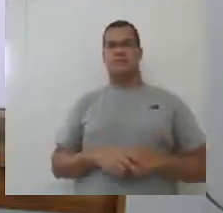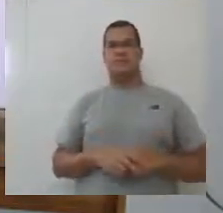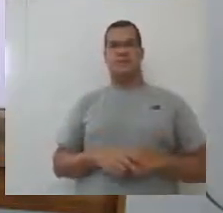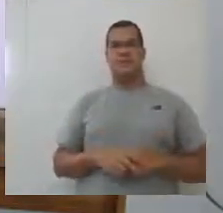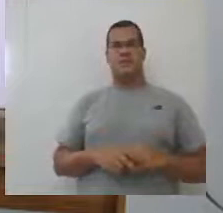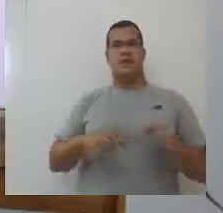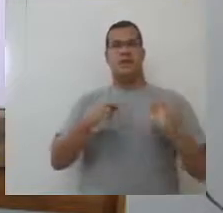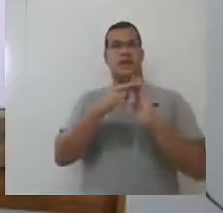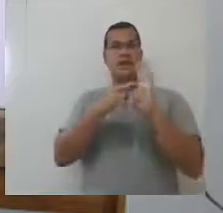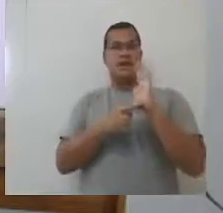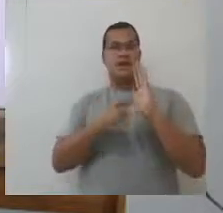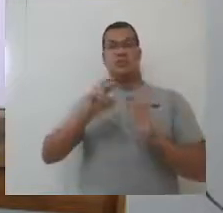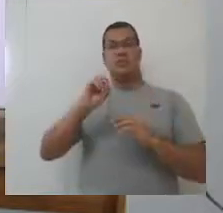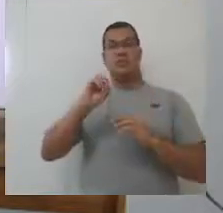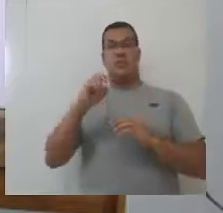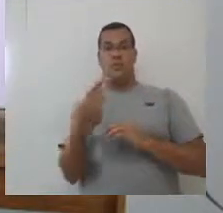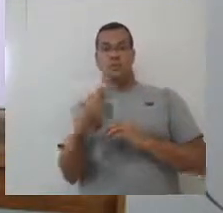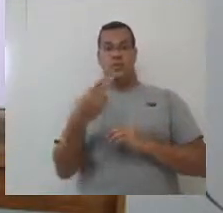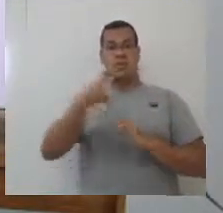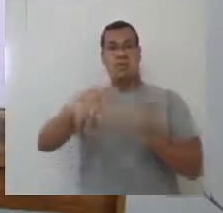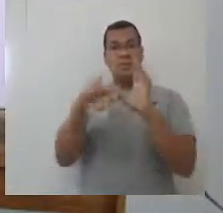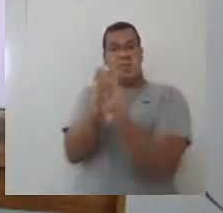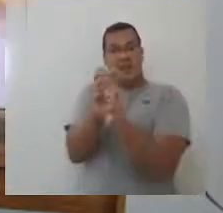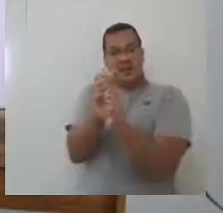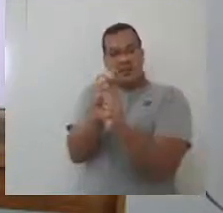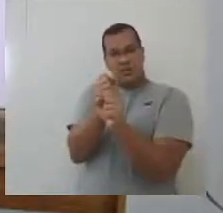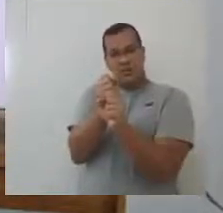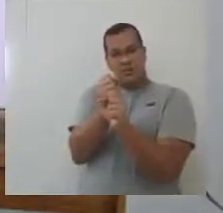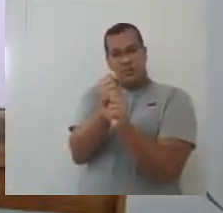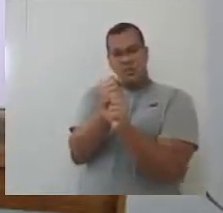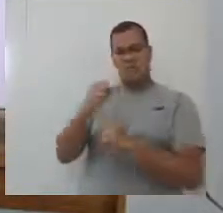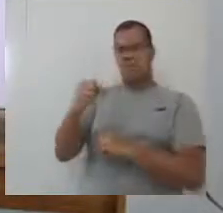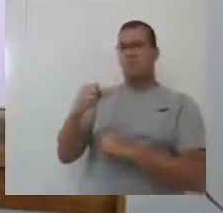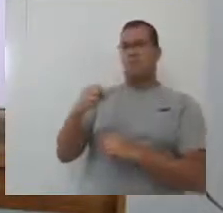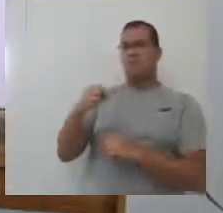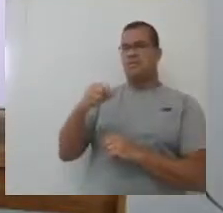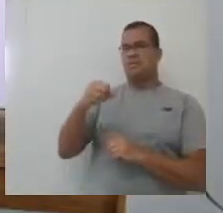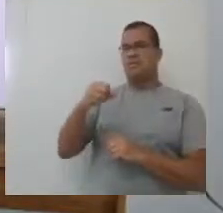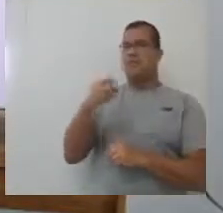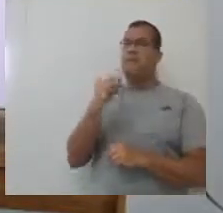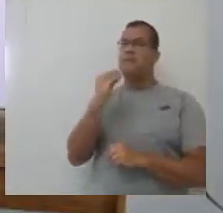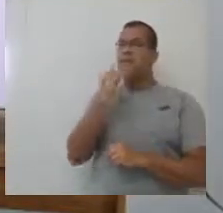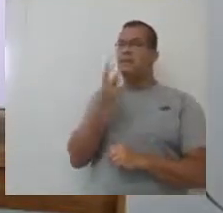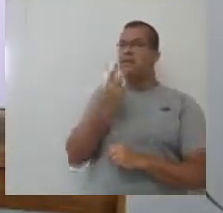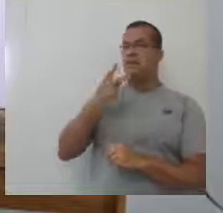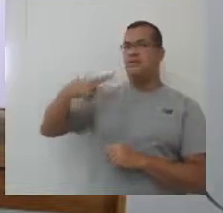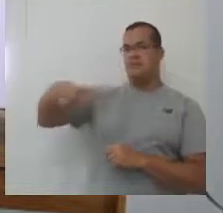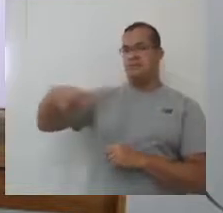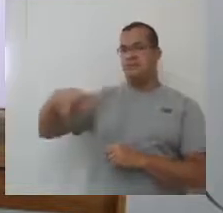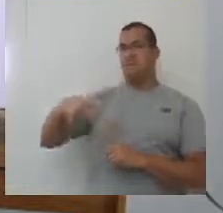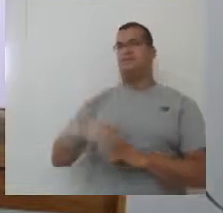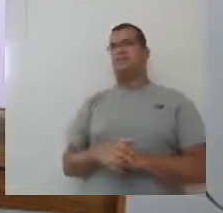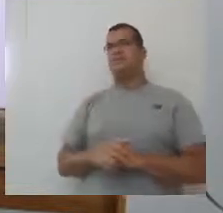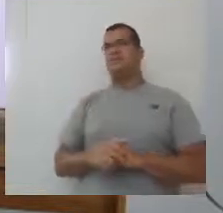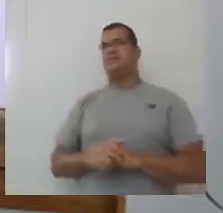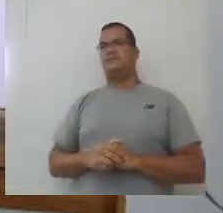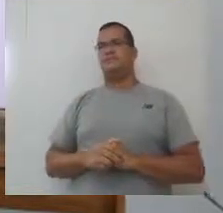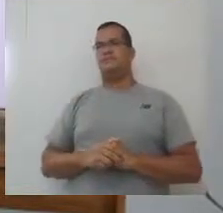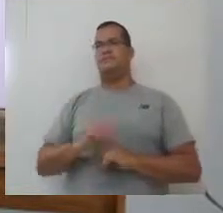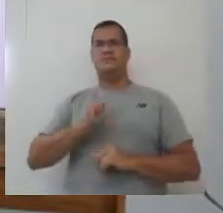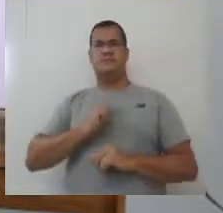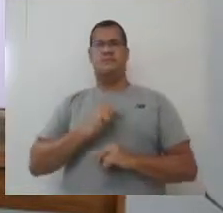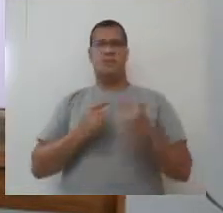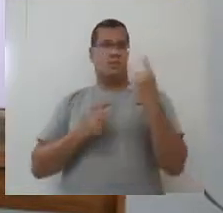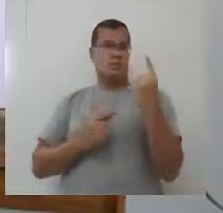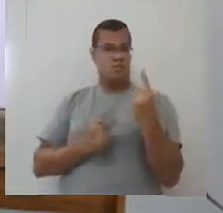do ou, ela significa o cálculo da probabilidade P, tá? Isso lembra muito com matemática. Vê, a ocorrência de